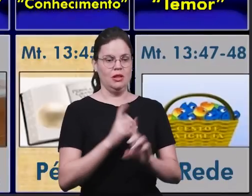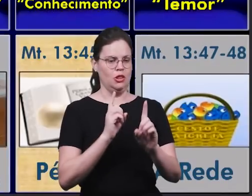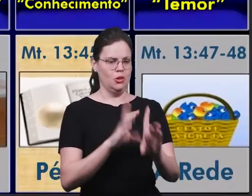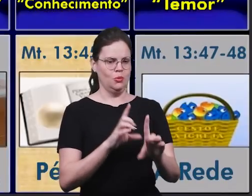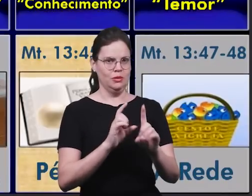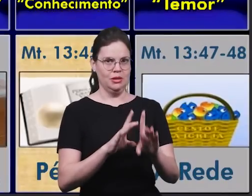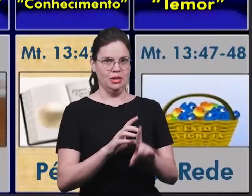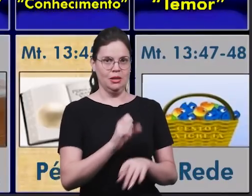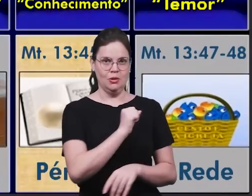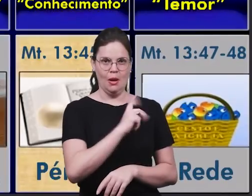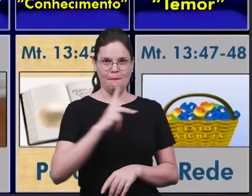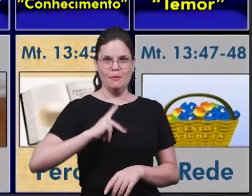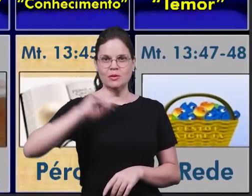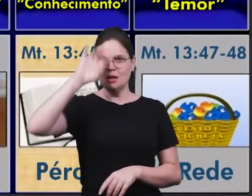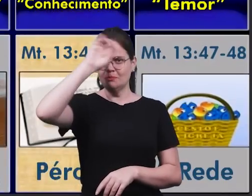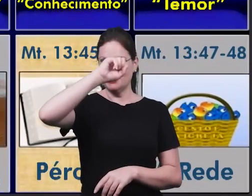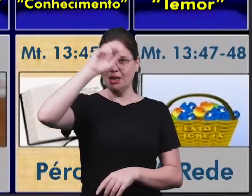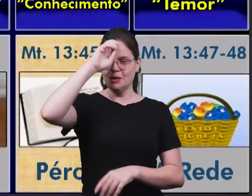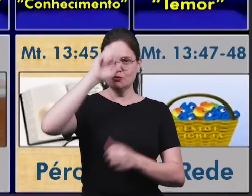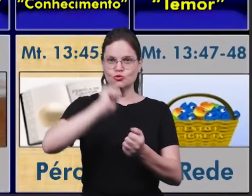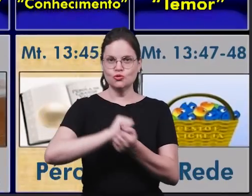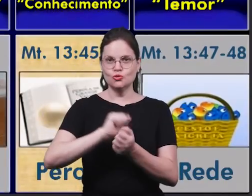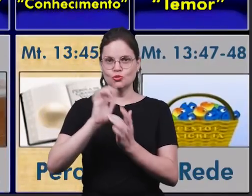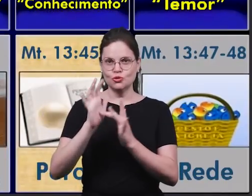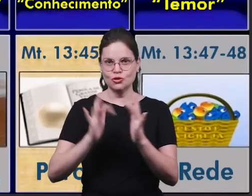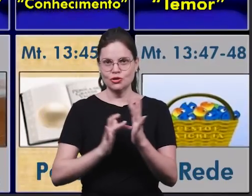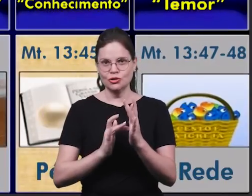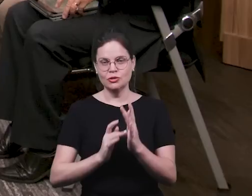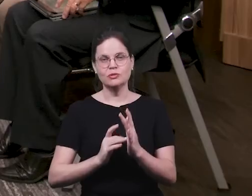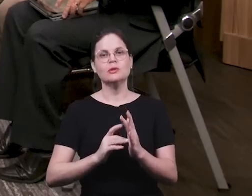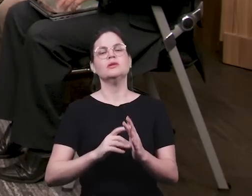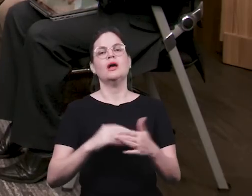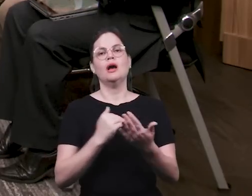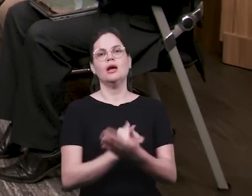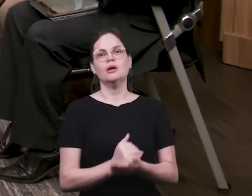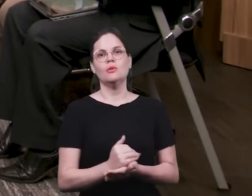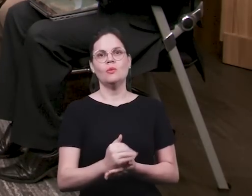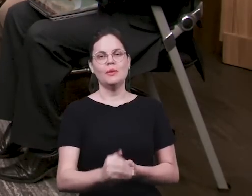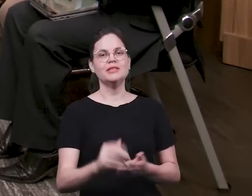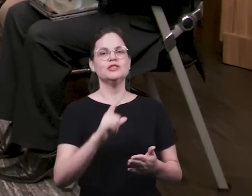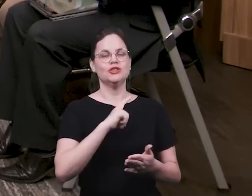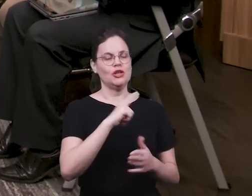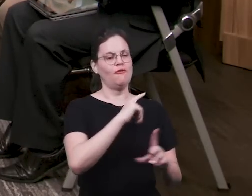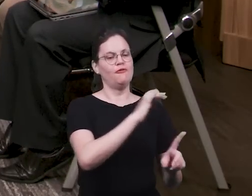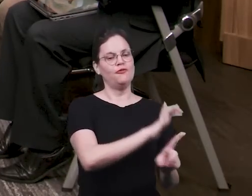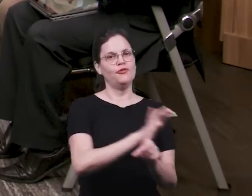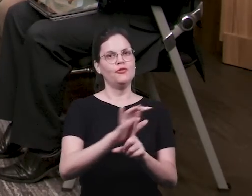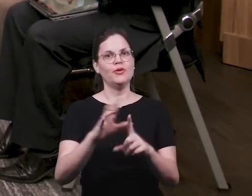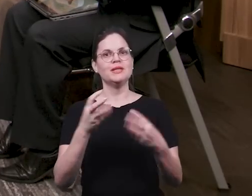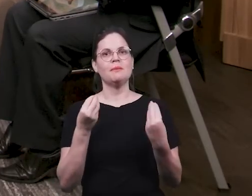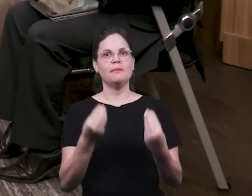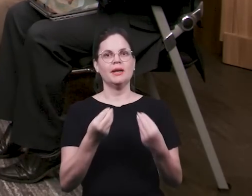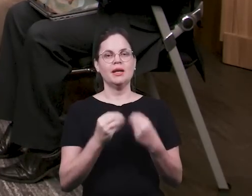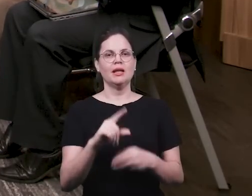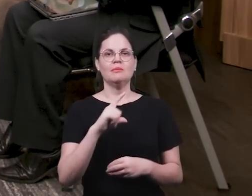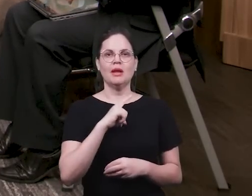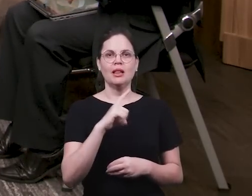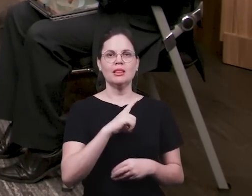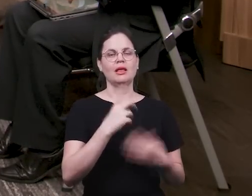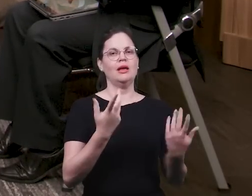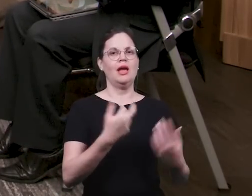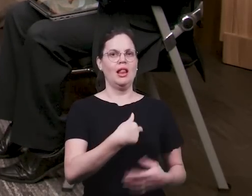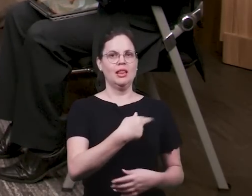a ser um ensino religioso, de contemplação, de